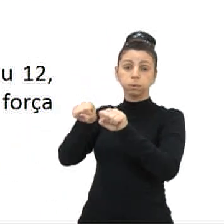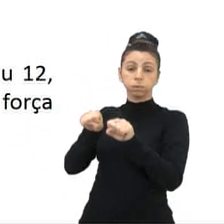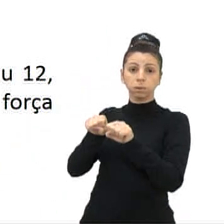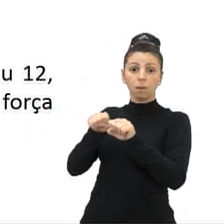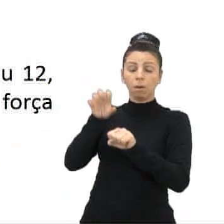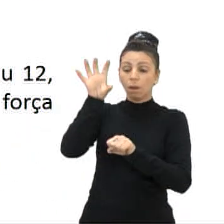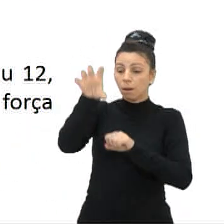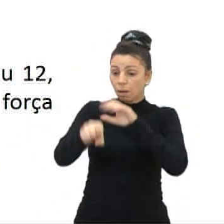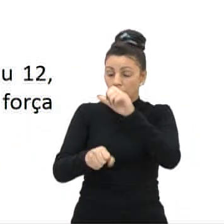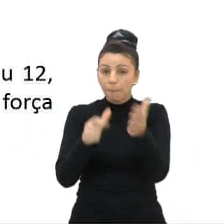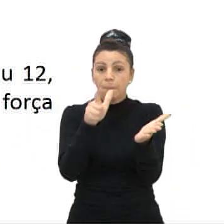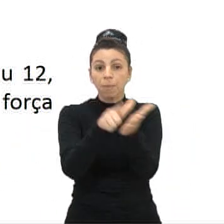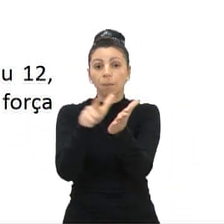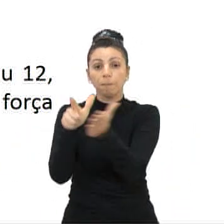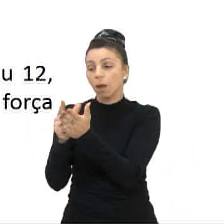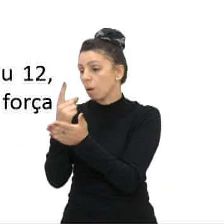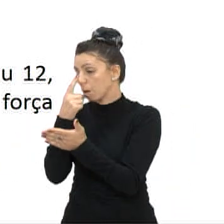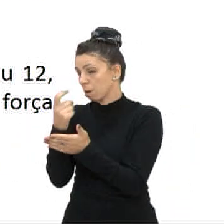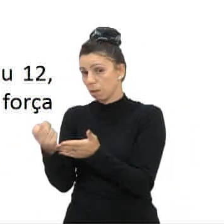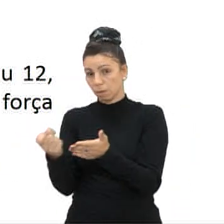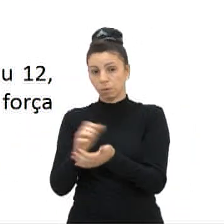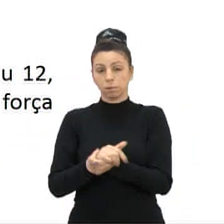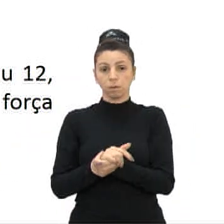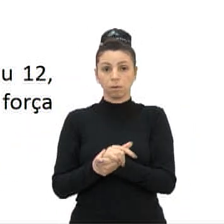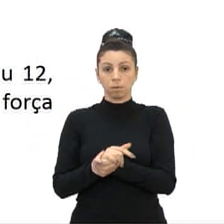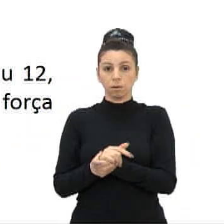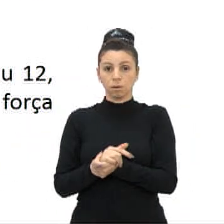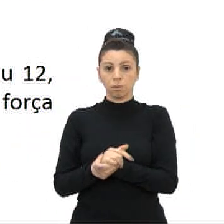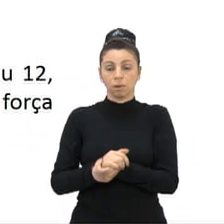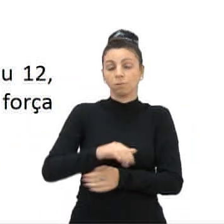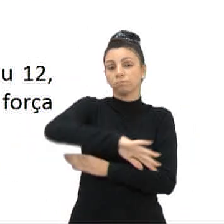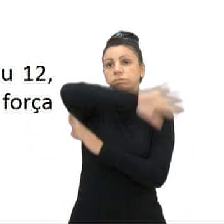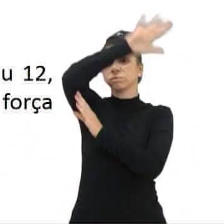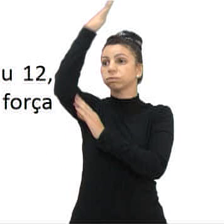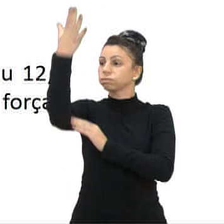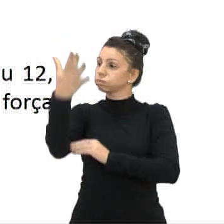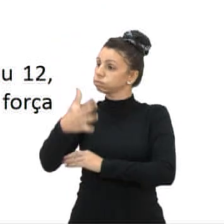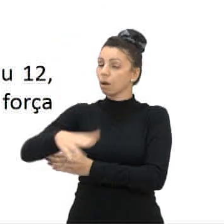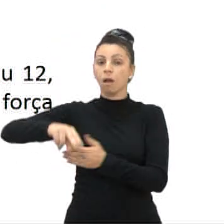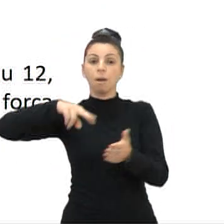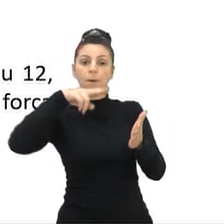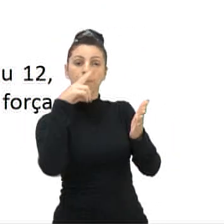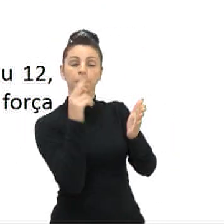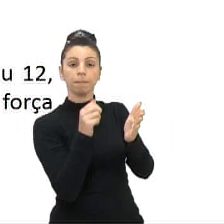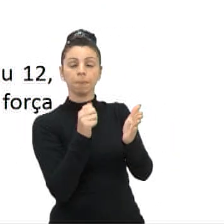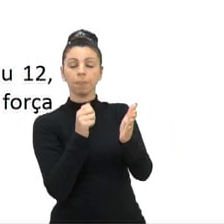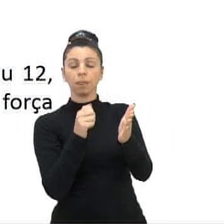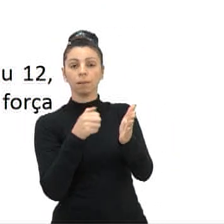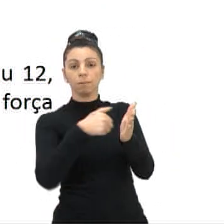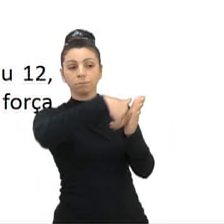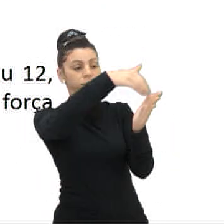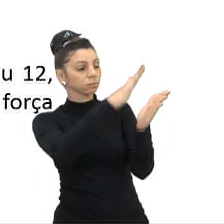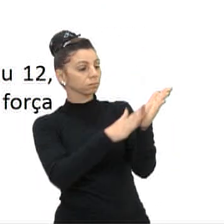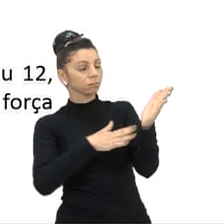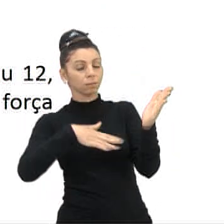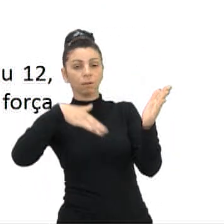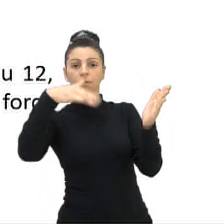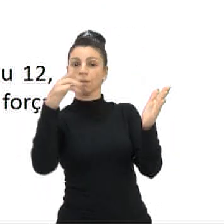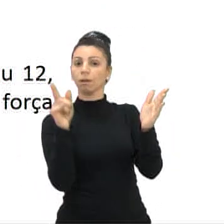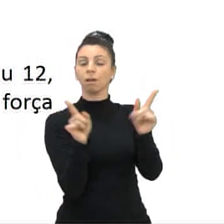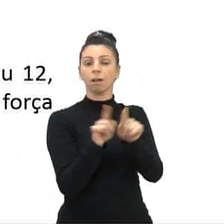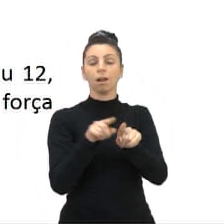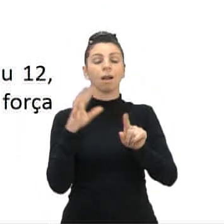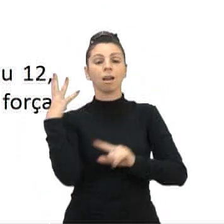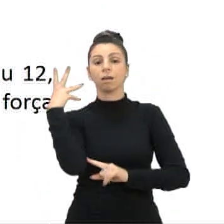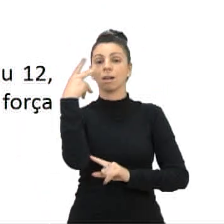nas calçadas. Há carroças exóticas, pintadas com desenhos de figuras pop, seres